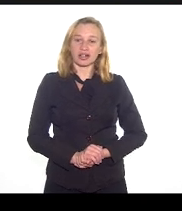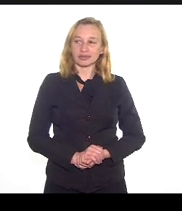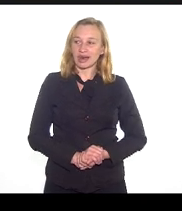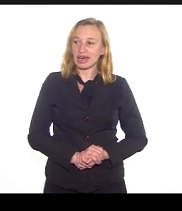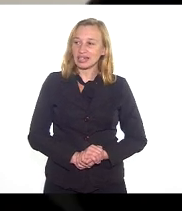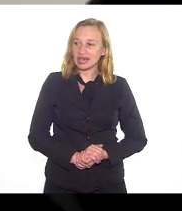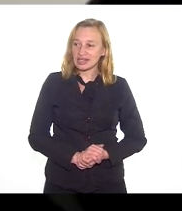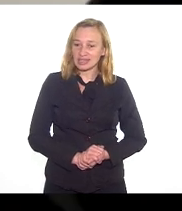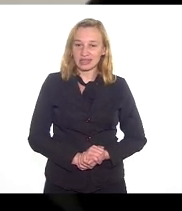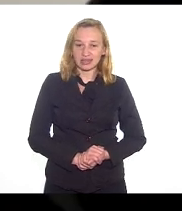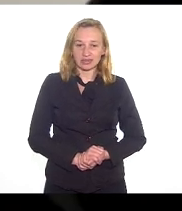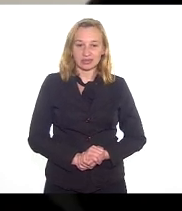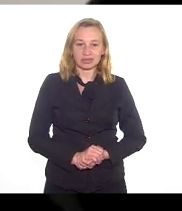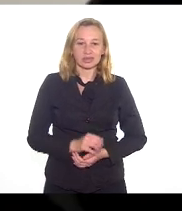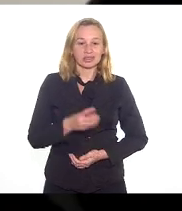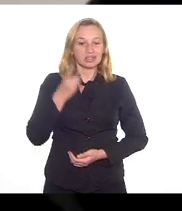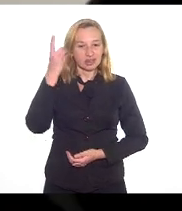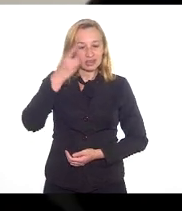Deputada Marta,